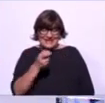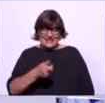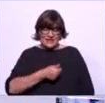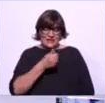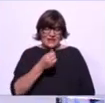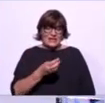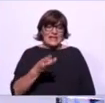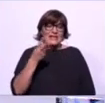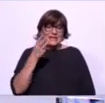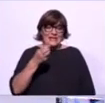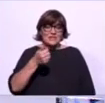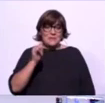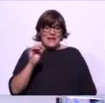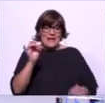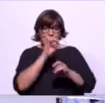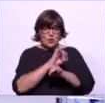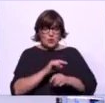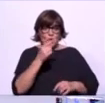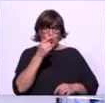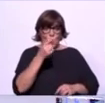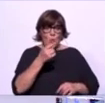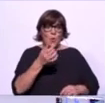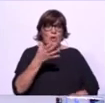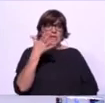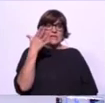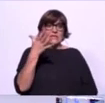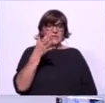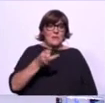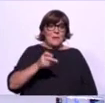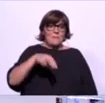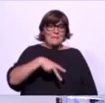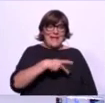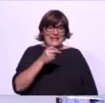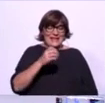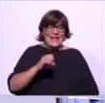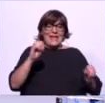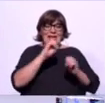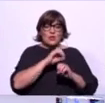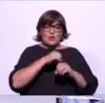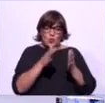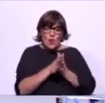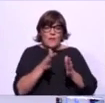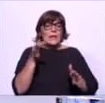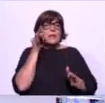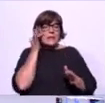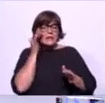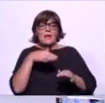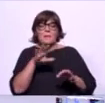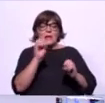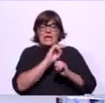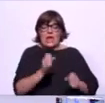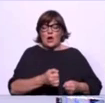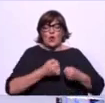3 bicampeonatos e um penta. Aquilo que toda a gente tenta, mas que ninguém consegue, só o Futebol Clube do Porto.